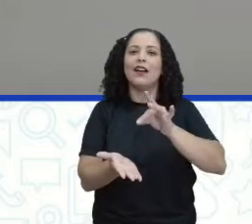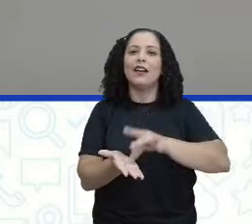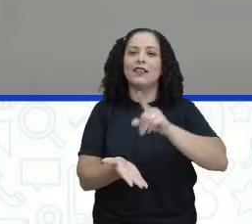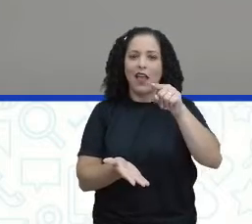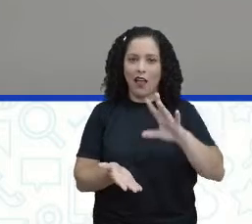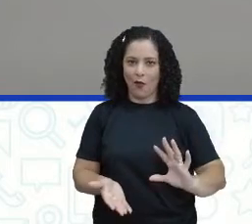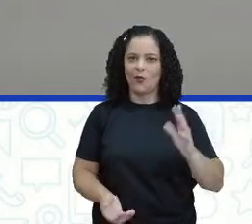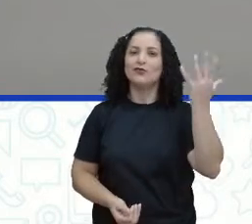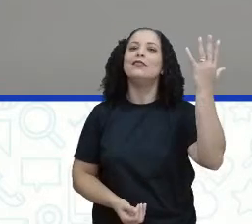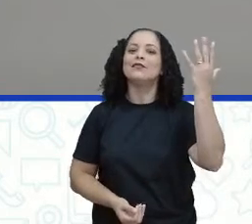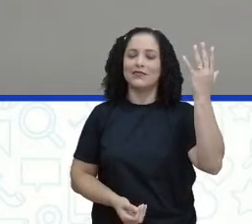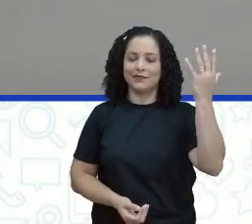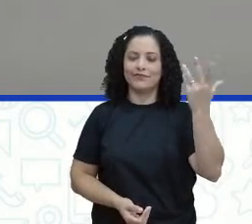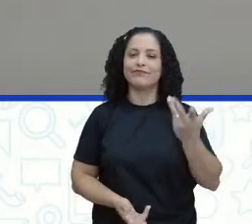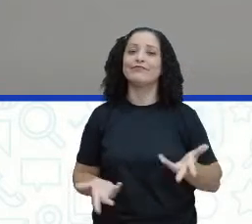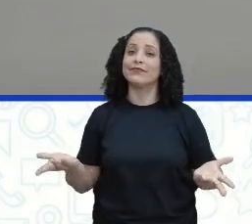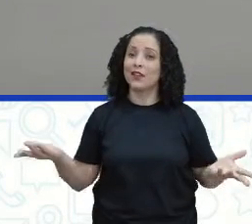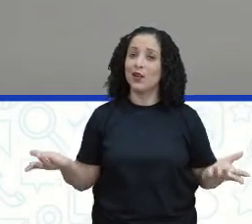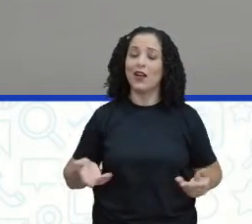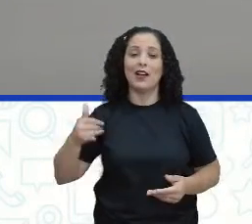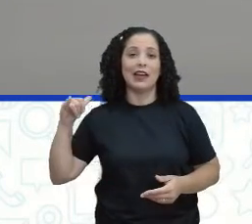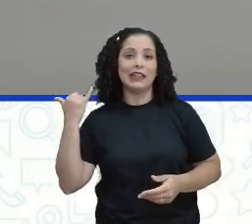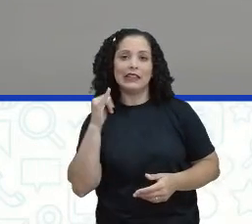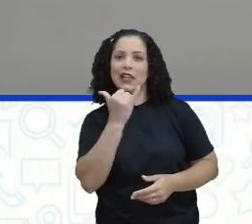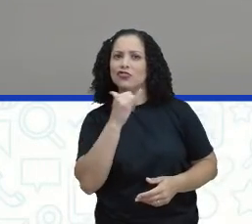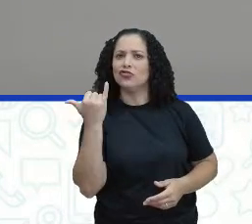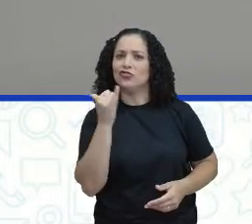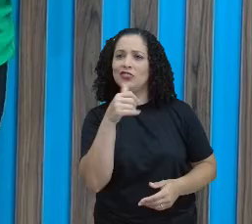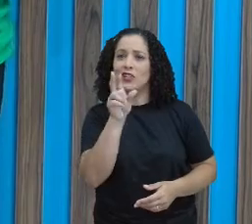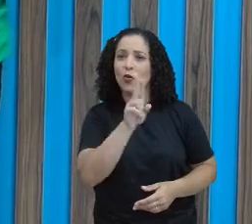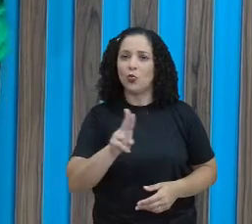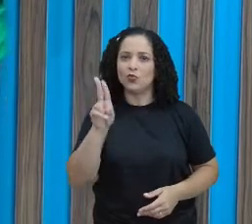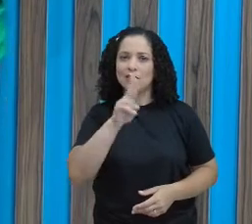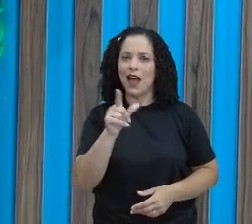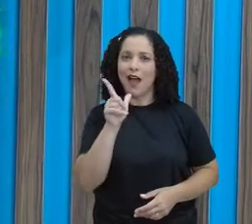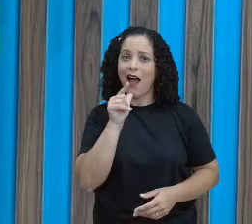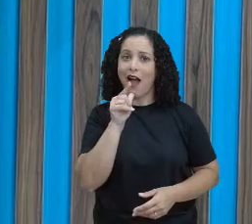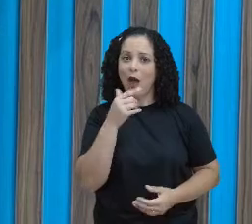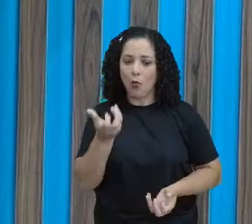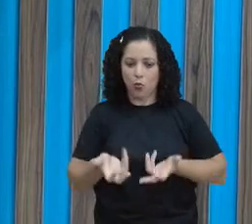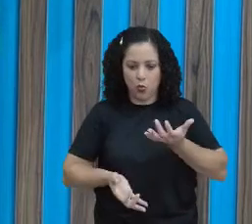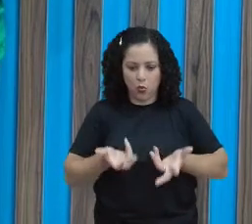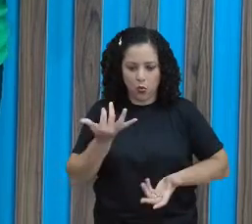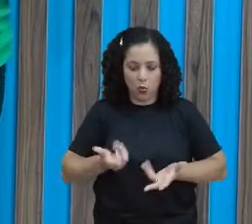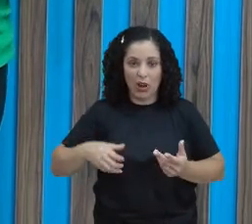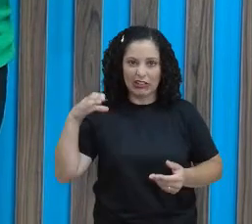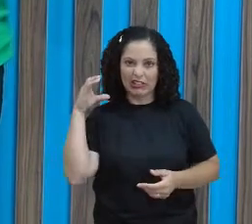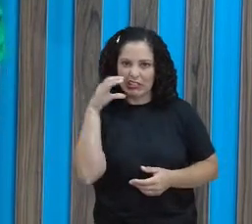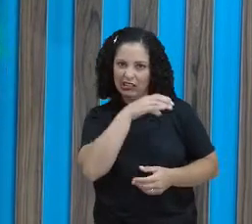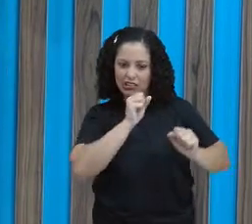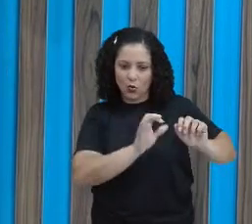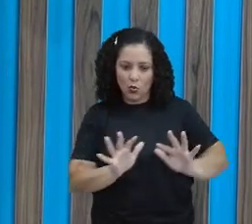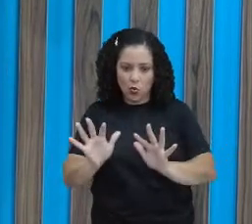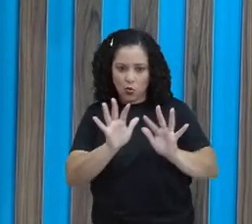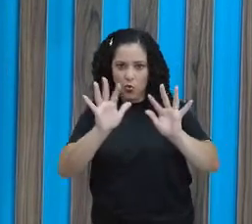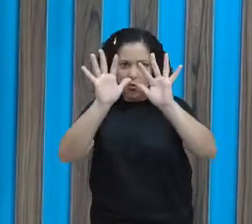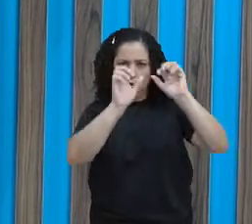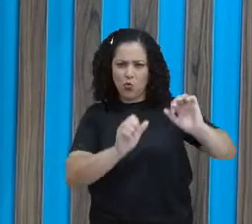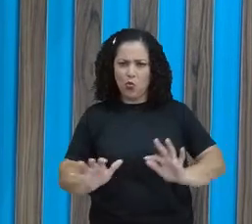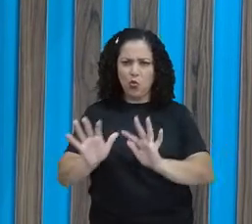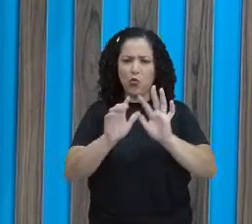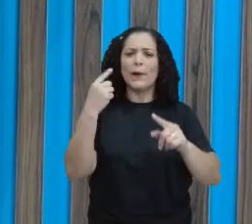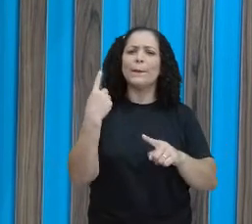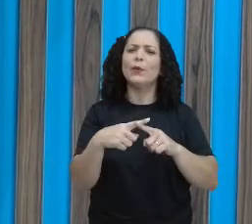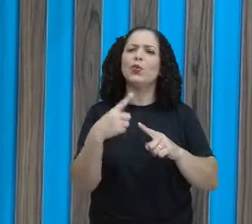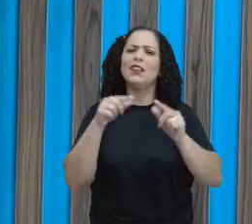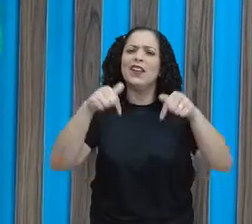mesmo que acontece. Então, essa energia que o reator utiliza, ele vai usar para ferver água. Mas para que essa